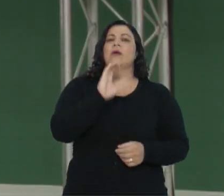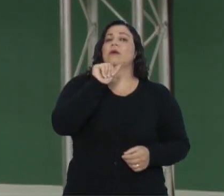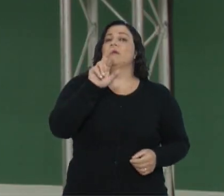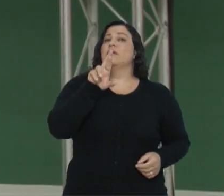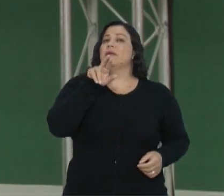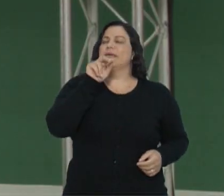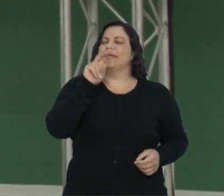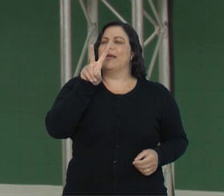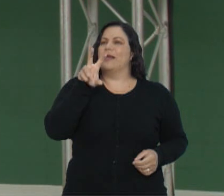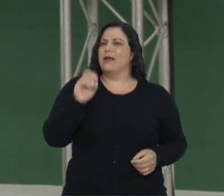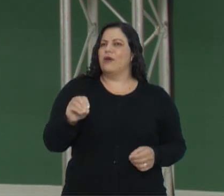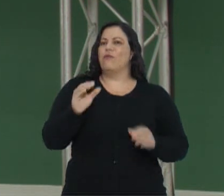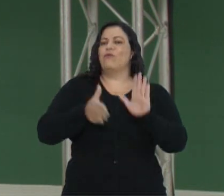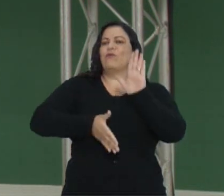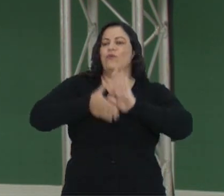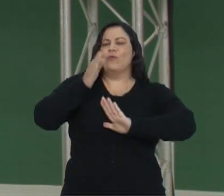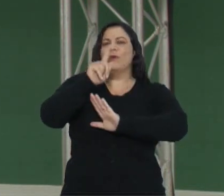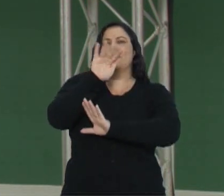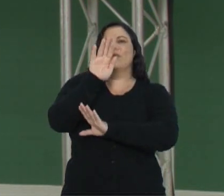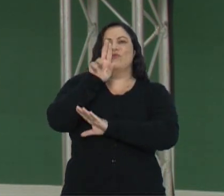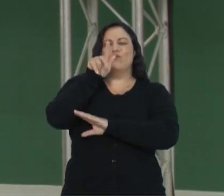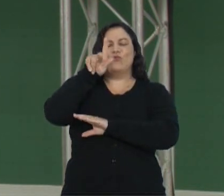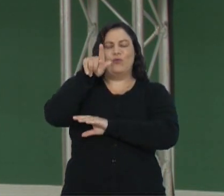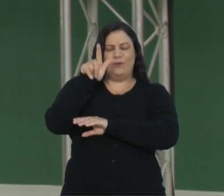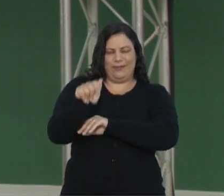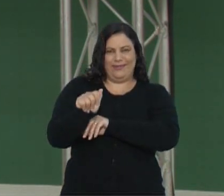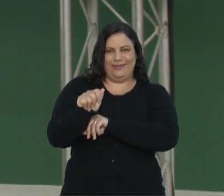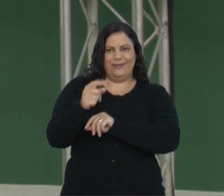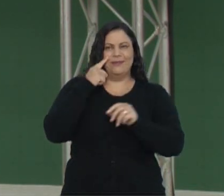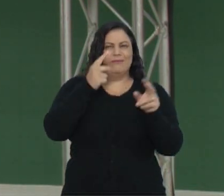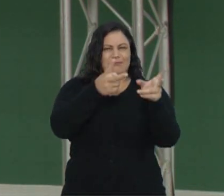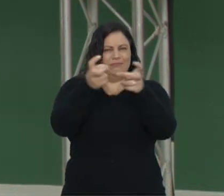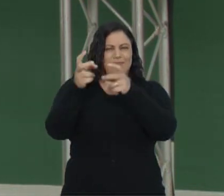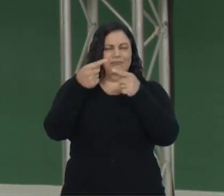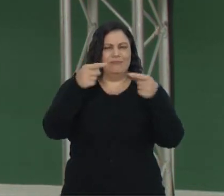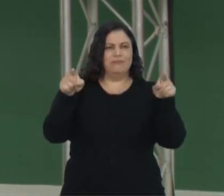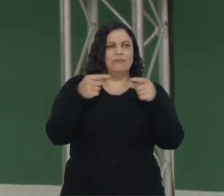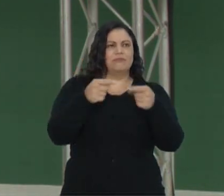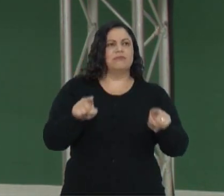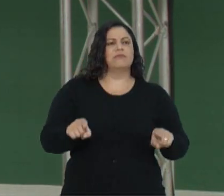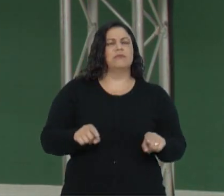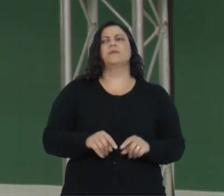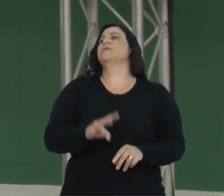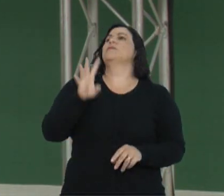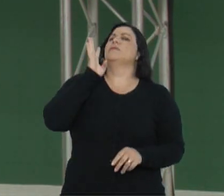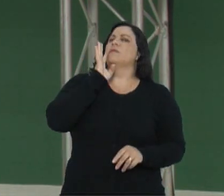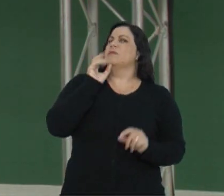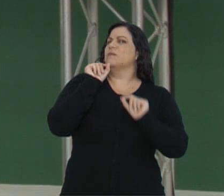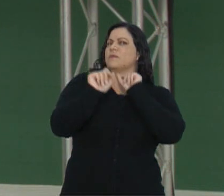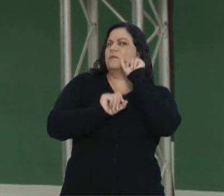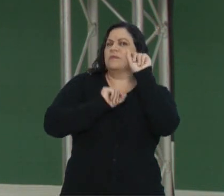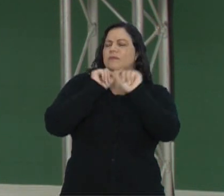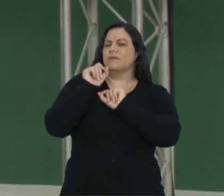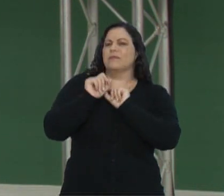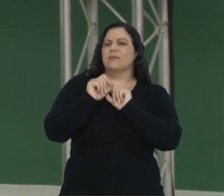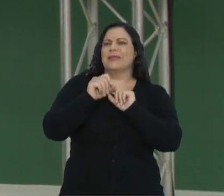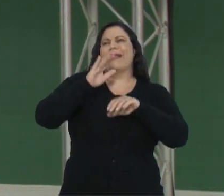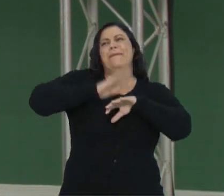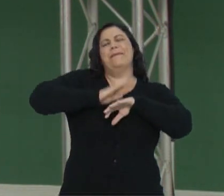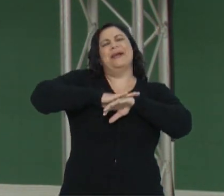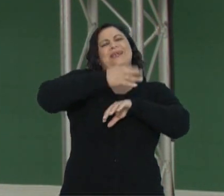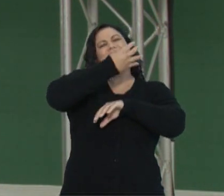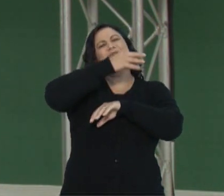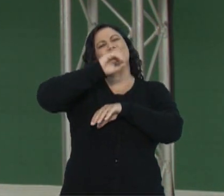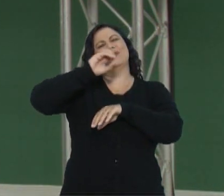em fuga para ele aqui, da tocata em fuga, vocês vão observar. Pessoal, o bacana é o seguinte, ele compôs, se não me engano, mais de 400 músicas só